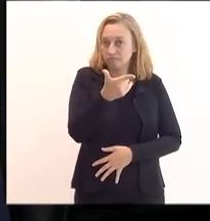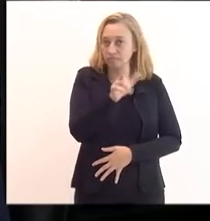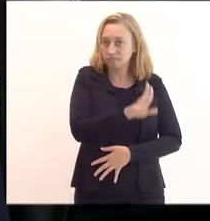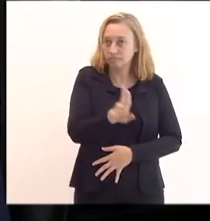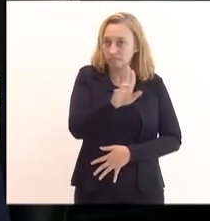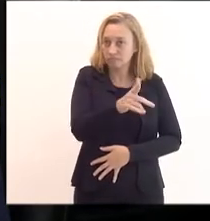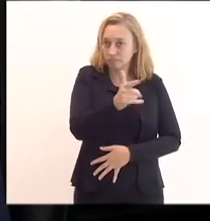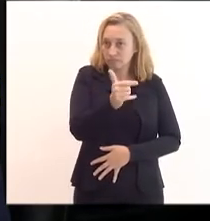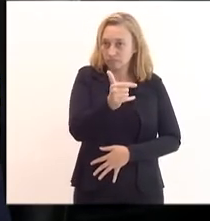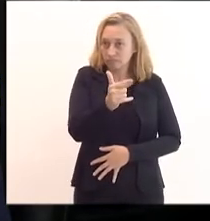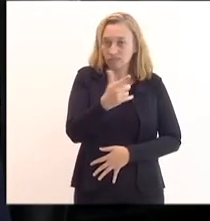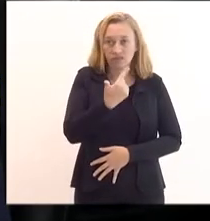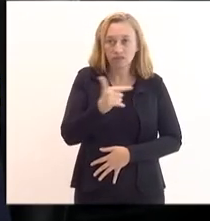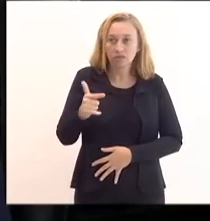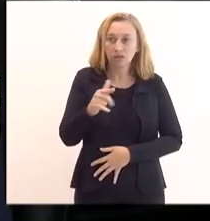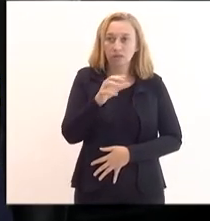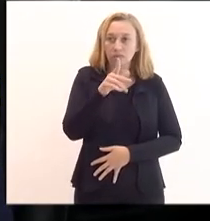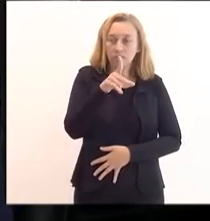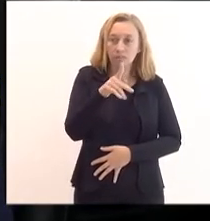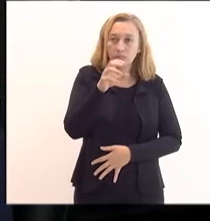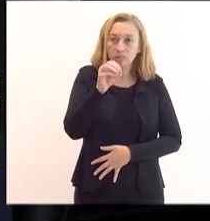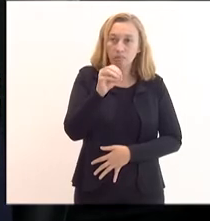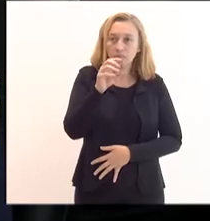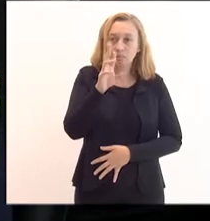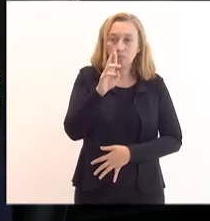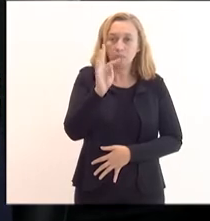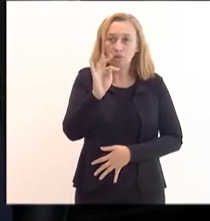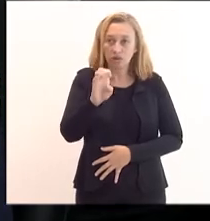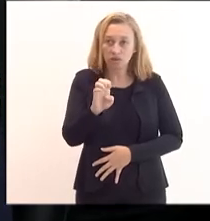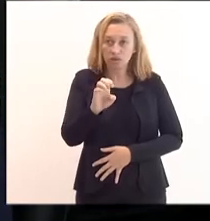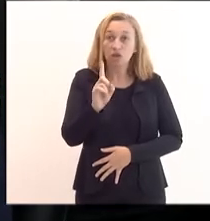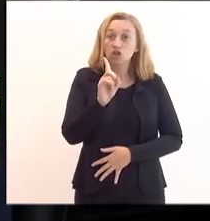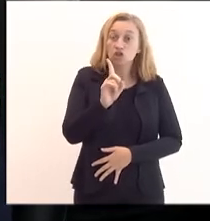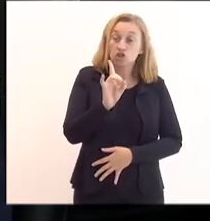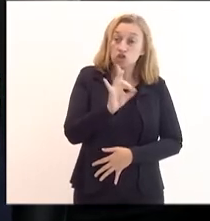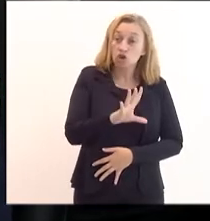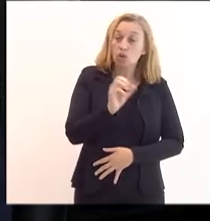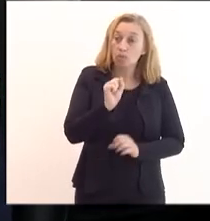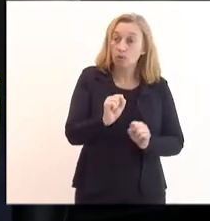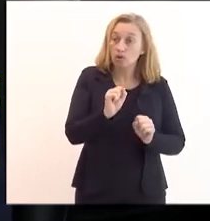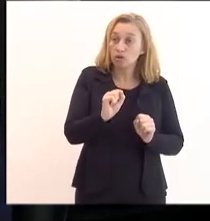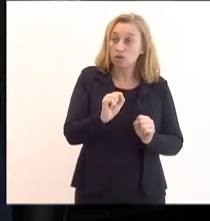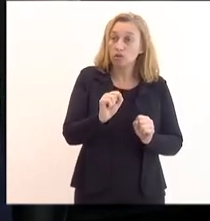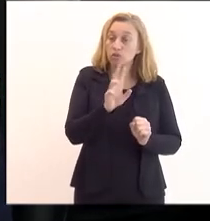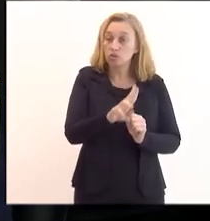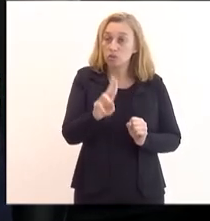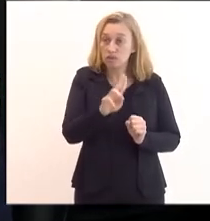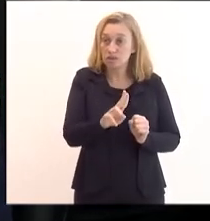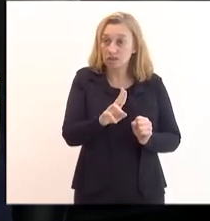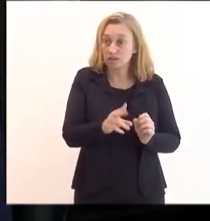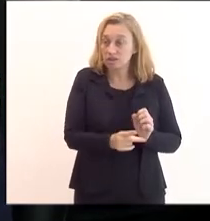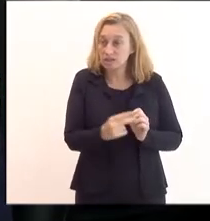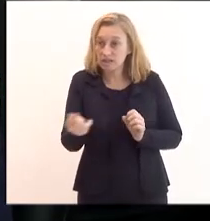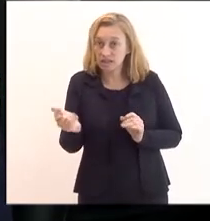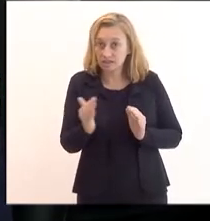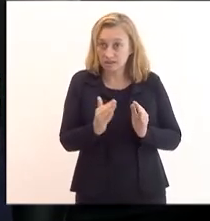Eles só podem utilizar a arma em condições específicas no deslocamento de clube, dentre elas, a arma esteja